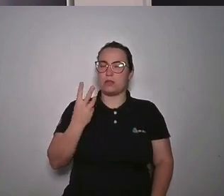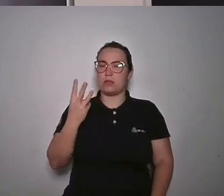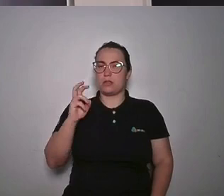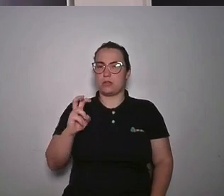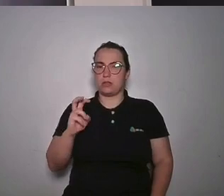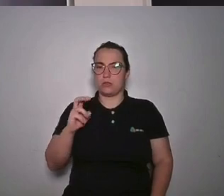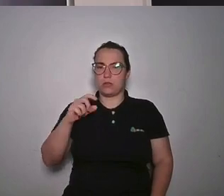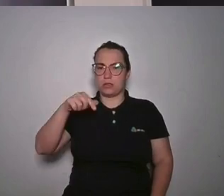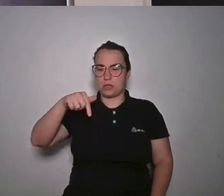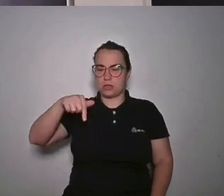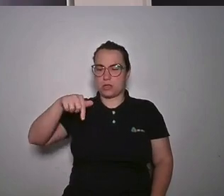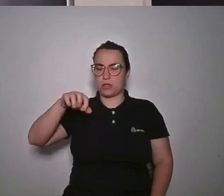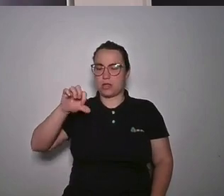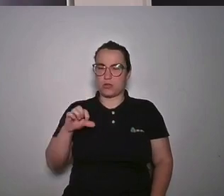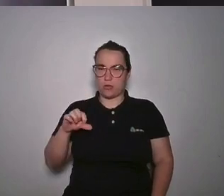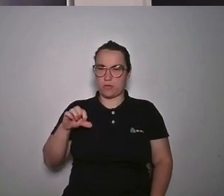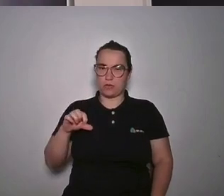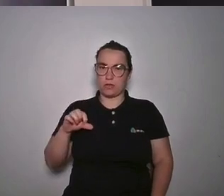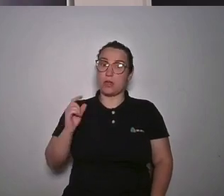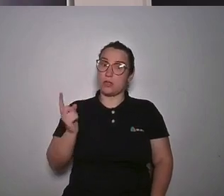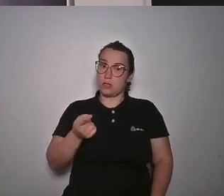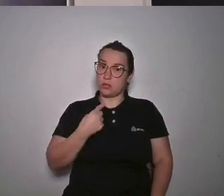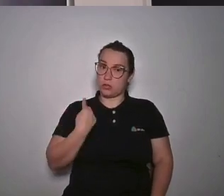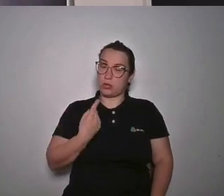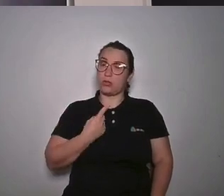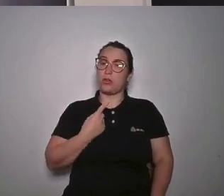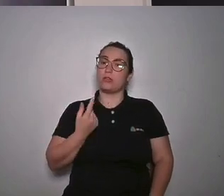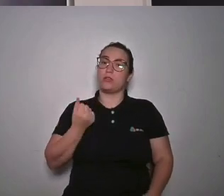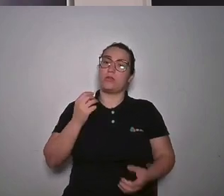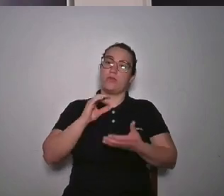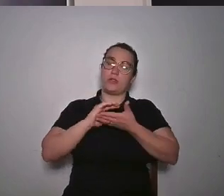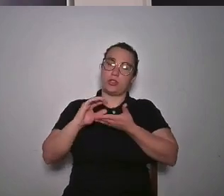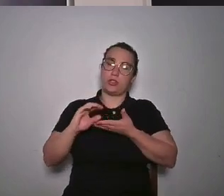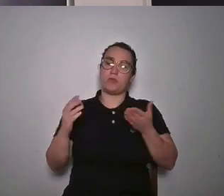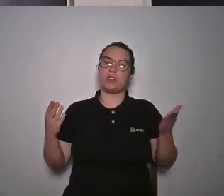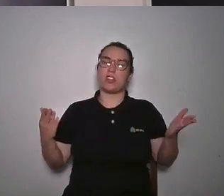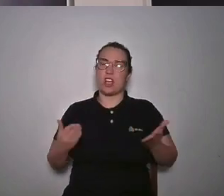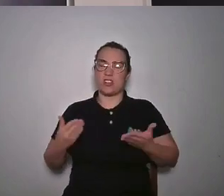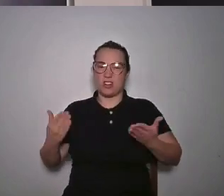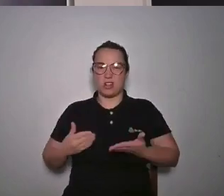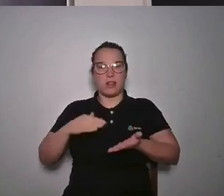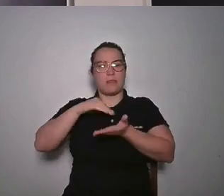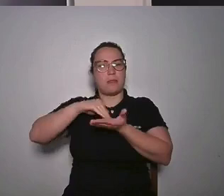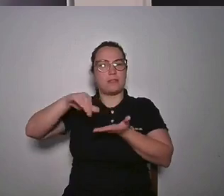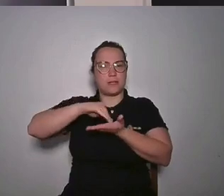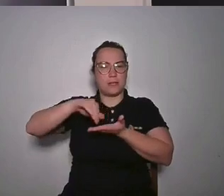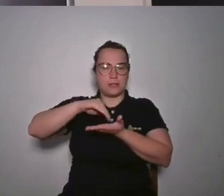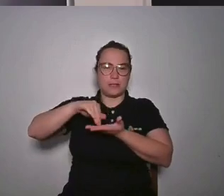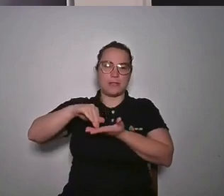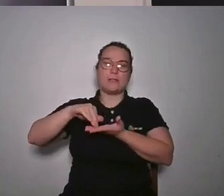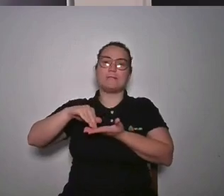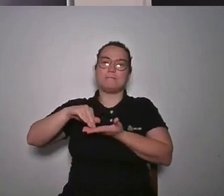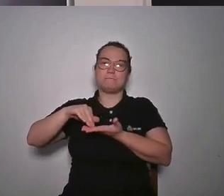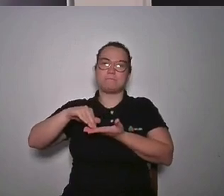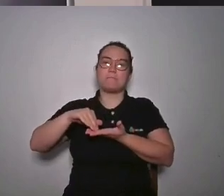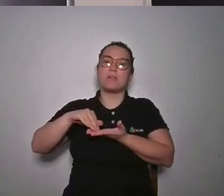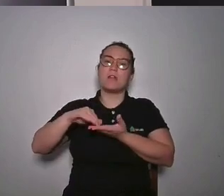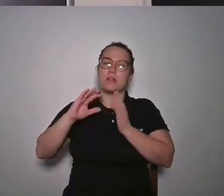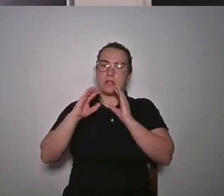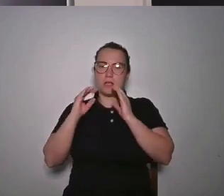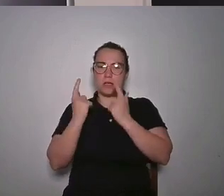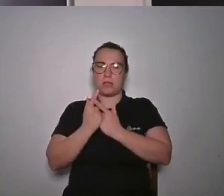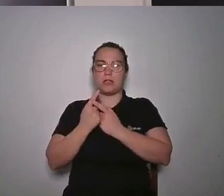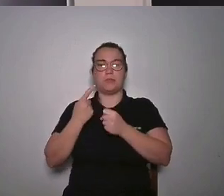264.707.335,79. Isso é o que nós vamos investir agora nas secretarias e na Câmara Municipal e